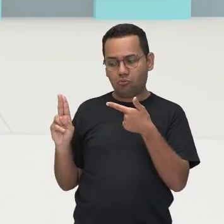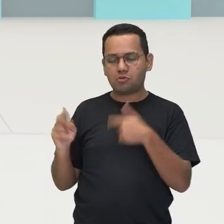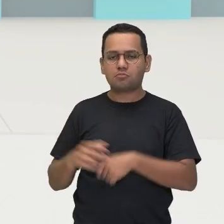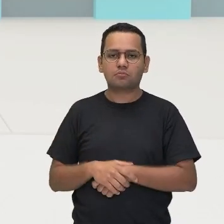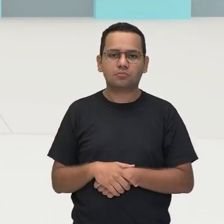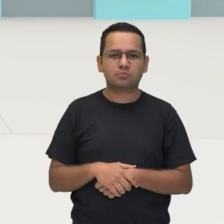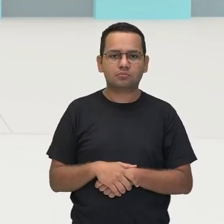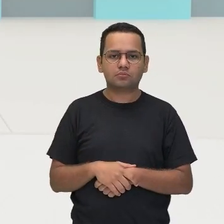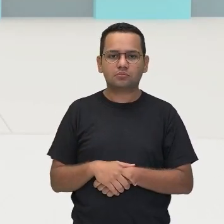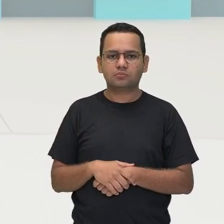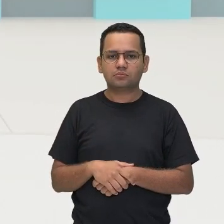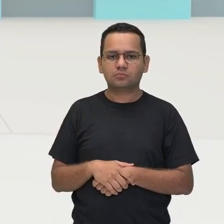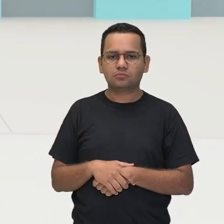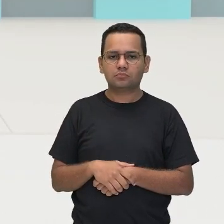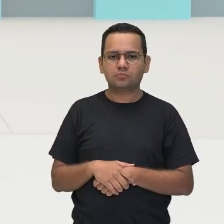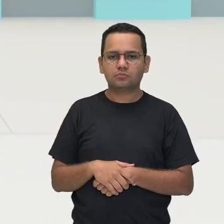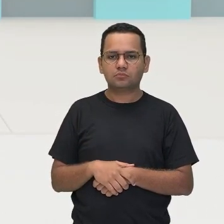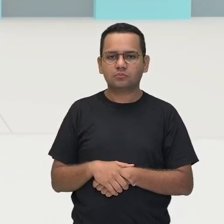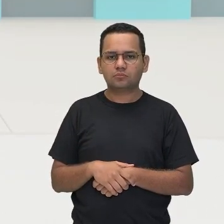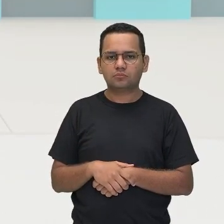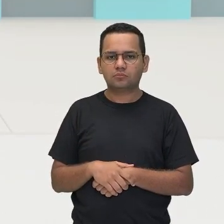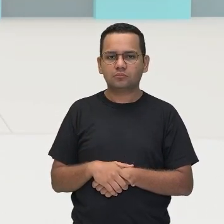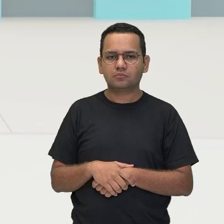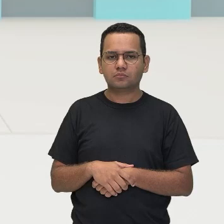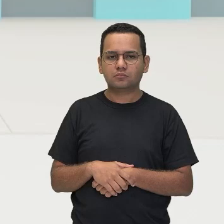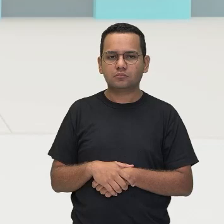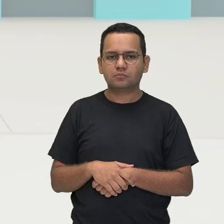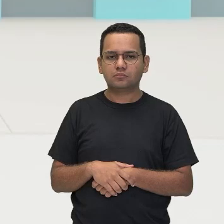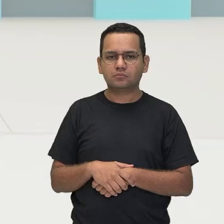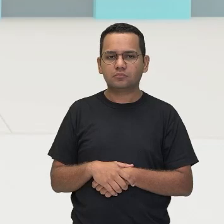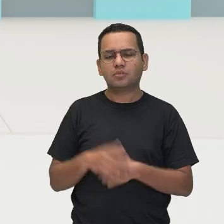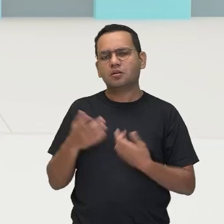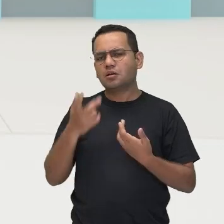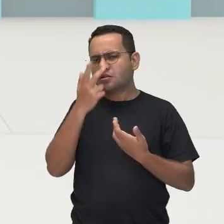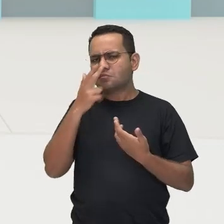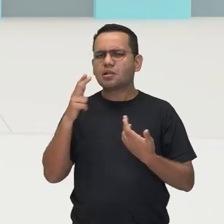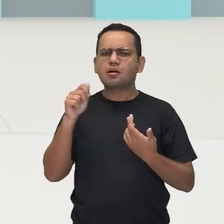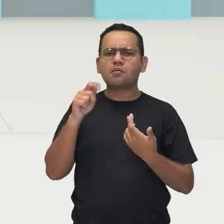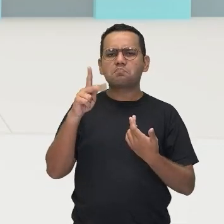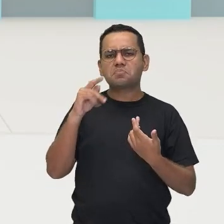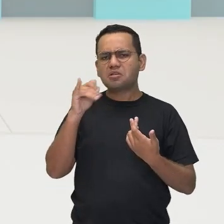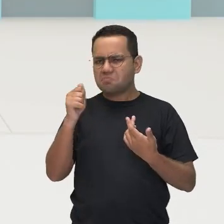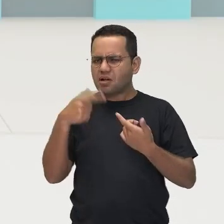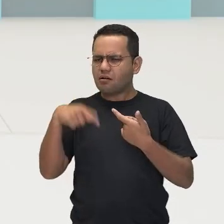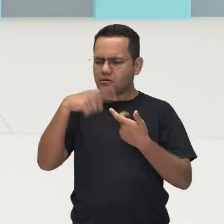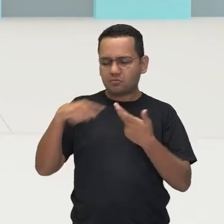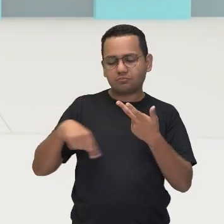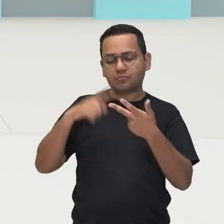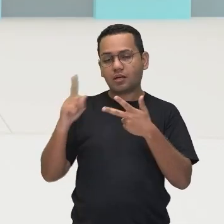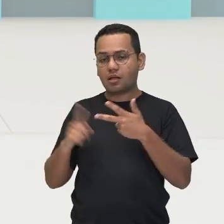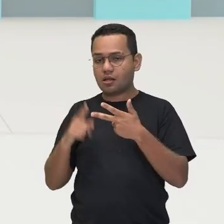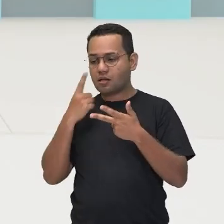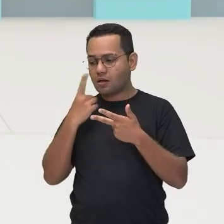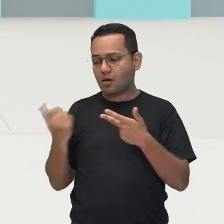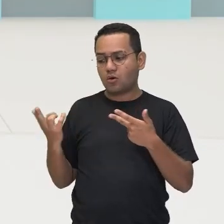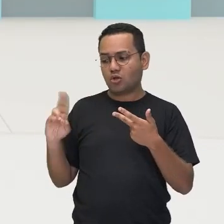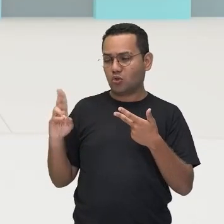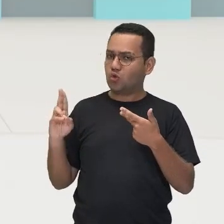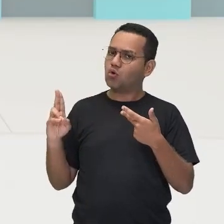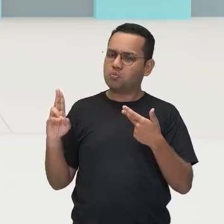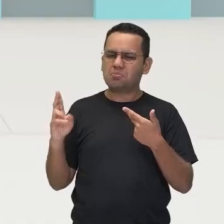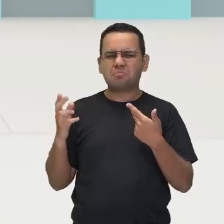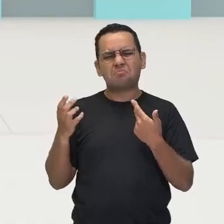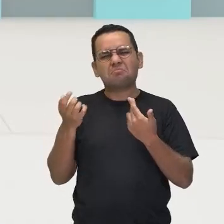o kite né que é essa como se fosse uma pipa ali o mergulho que pode ser o mergulho livre sem utilização de